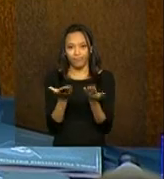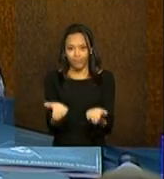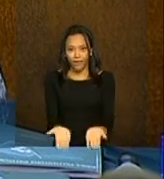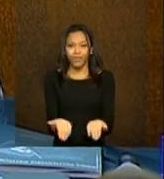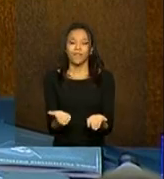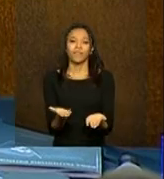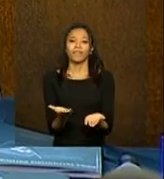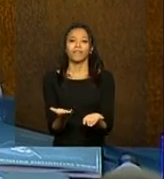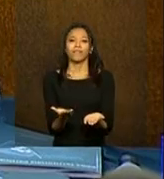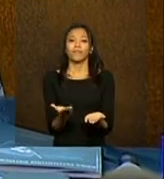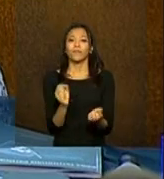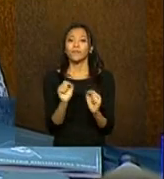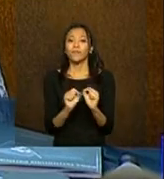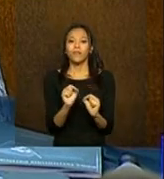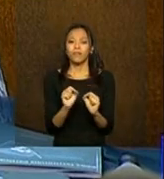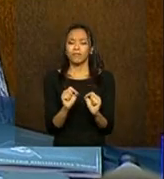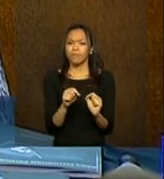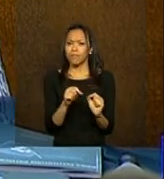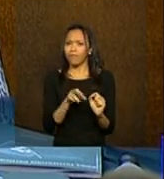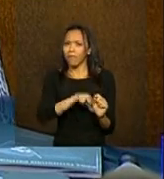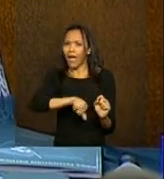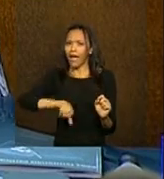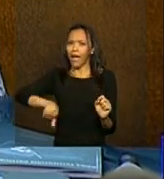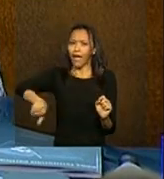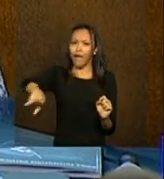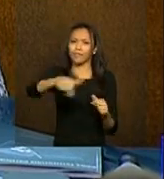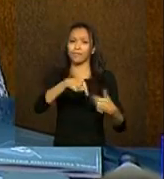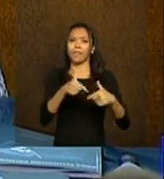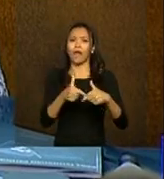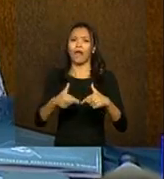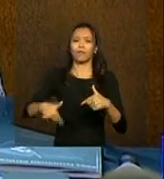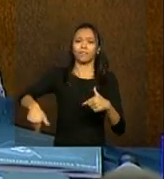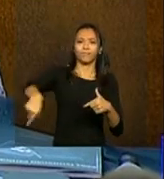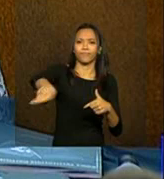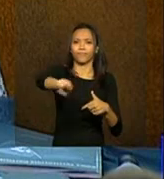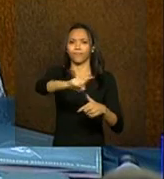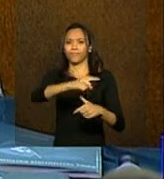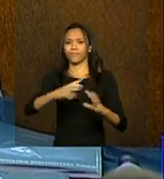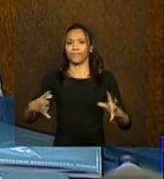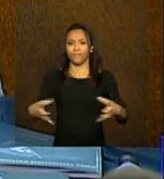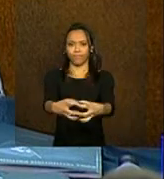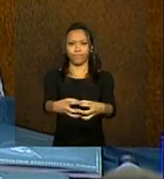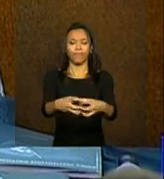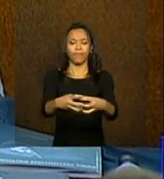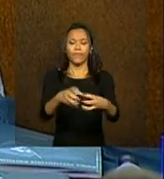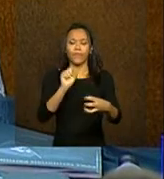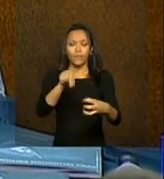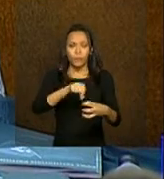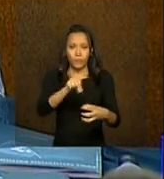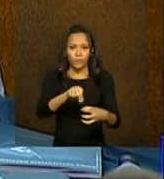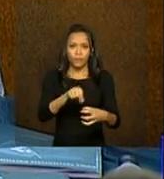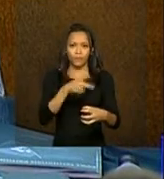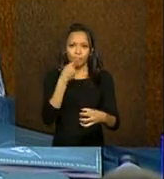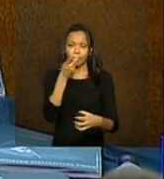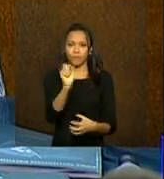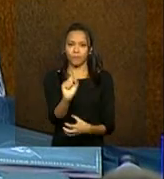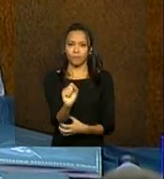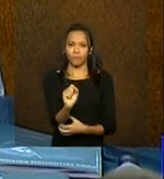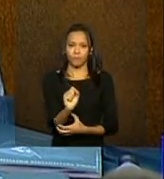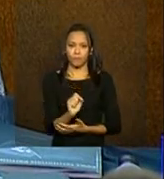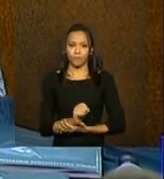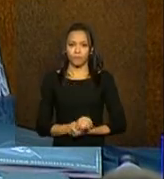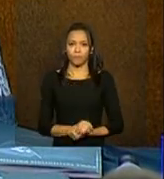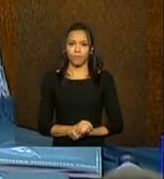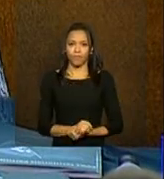eh um ciclo aqui eh no Ministério do Planejamento, deixando eh um um